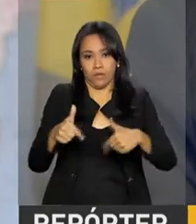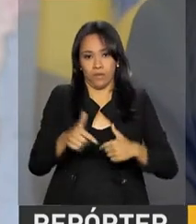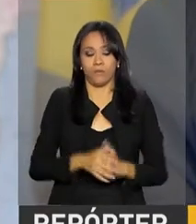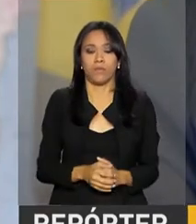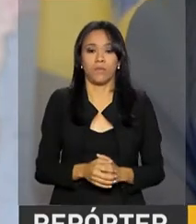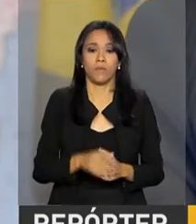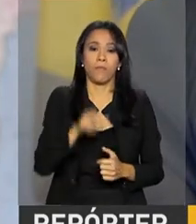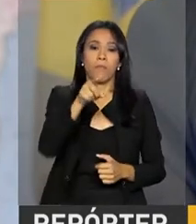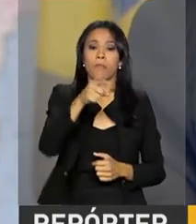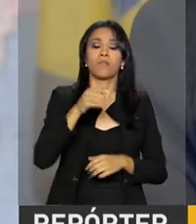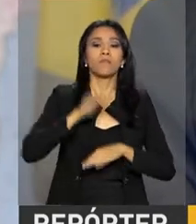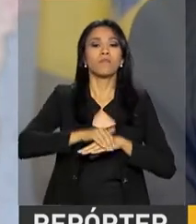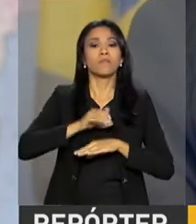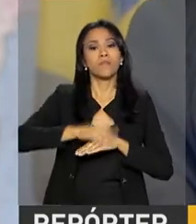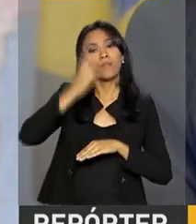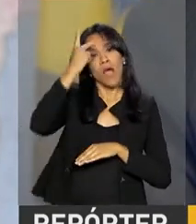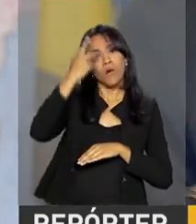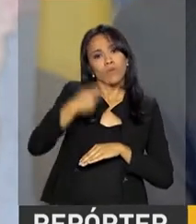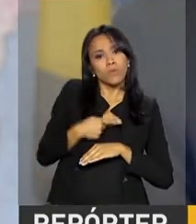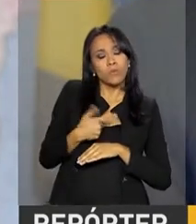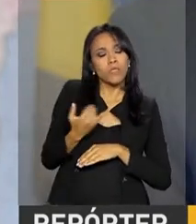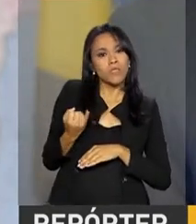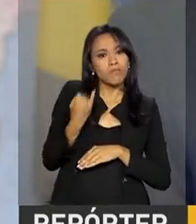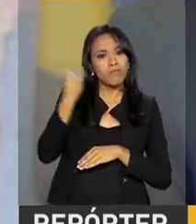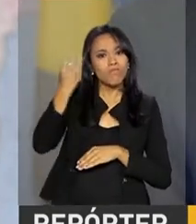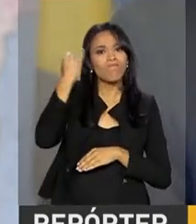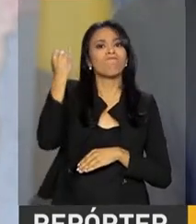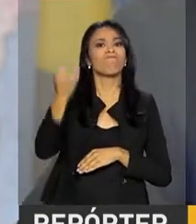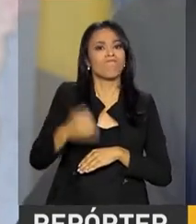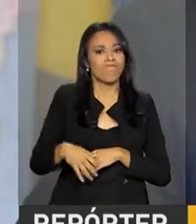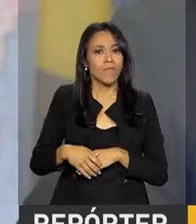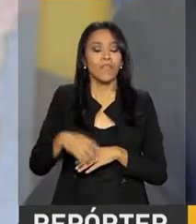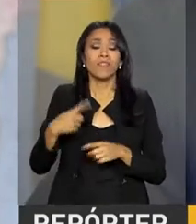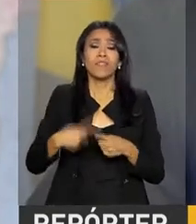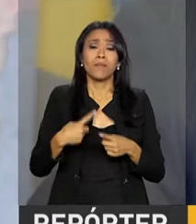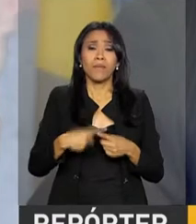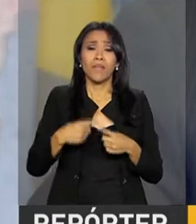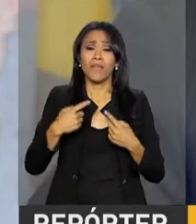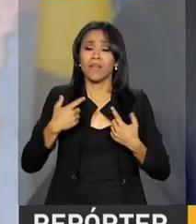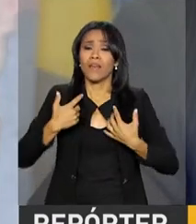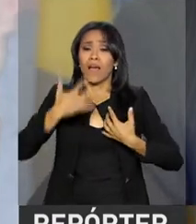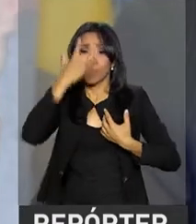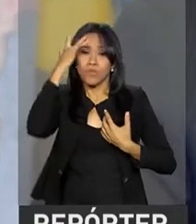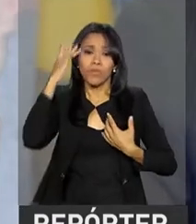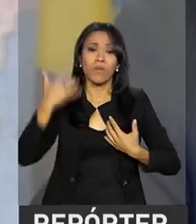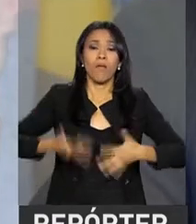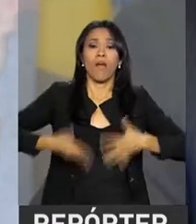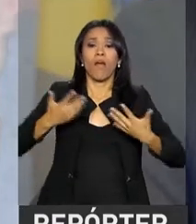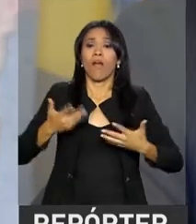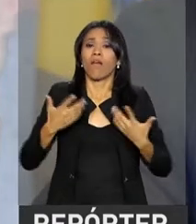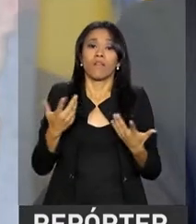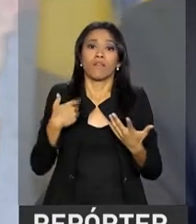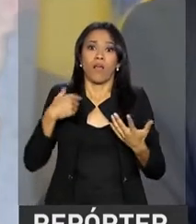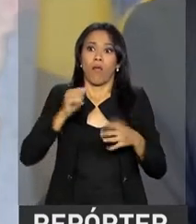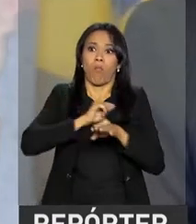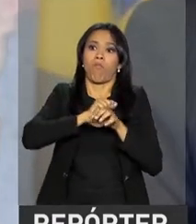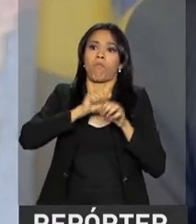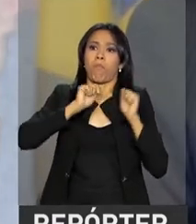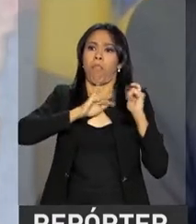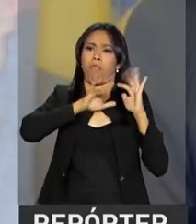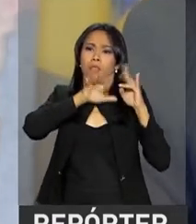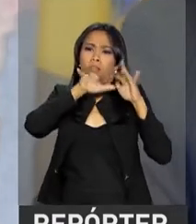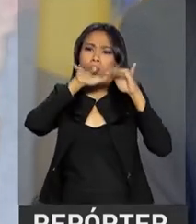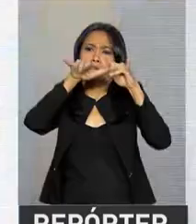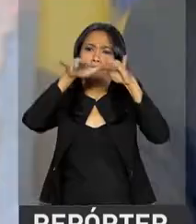autonomia o cidadão é impressionante e ao mesmo tempo disse estressa substancialmente a nossa necessidade de uma demanda